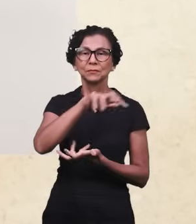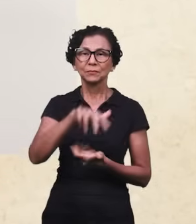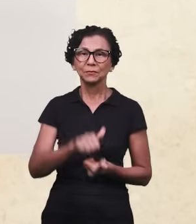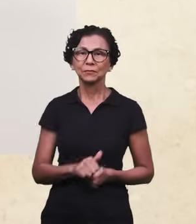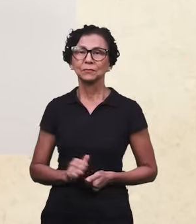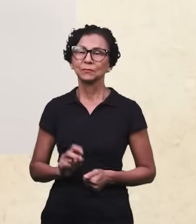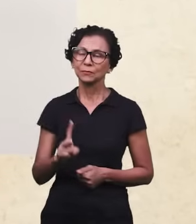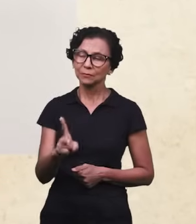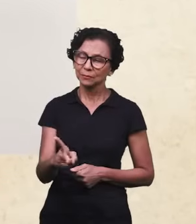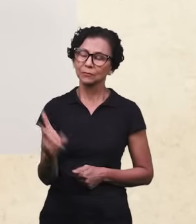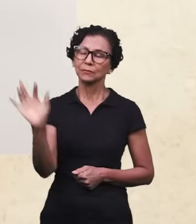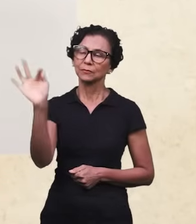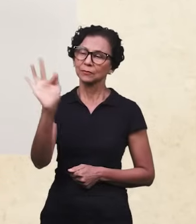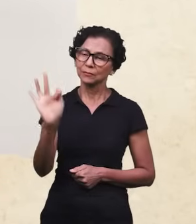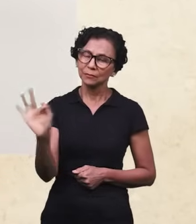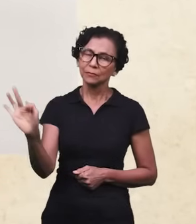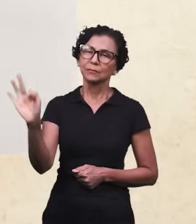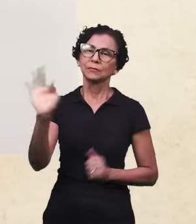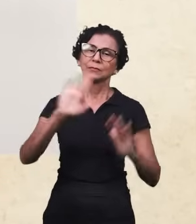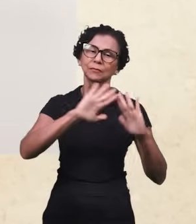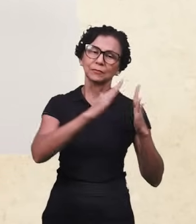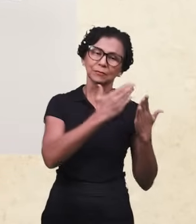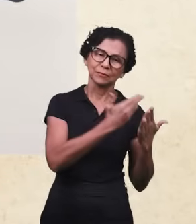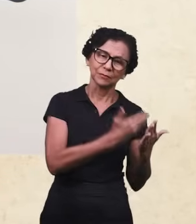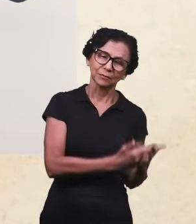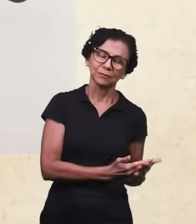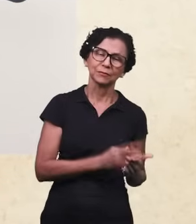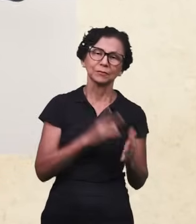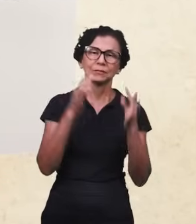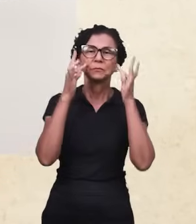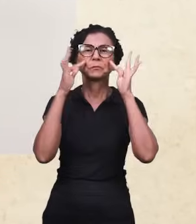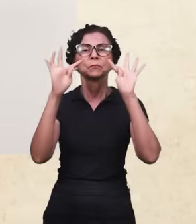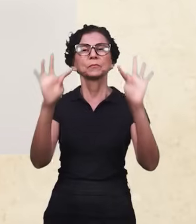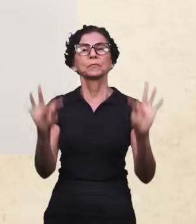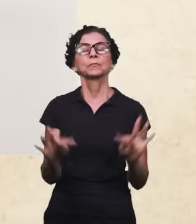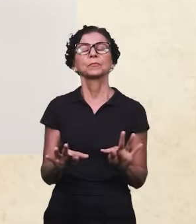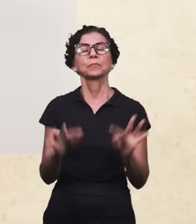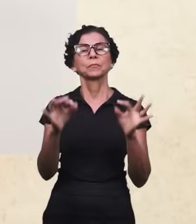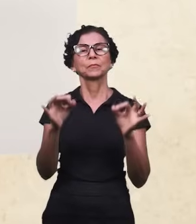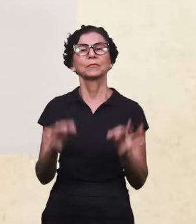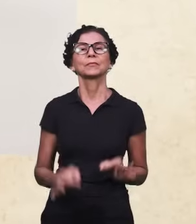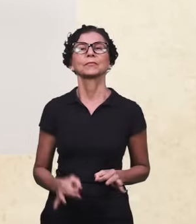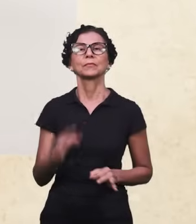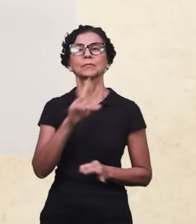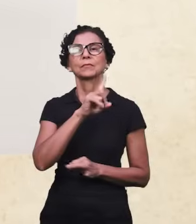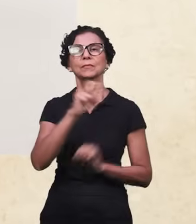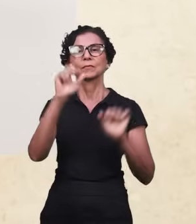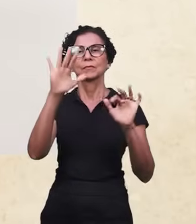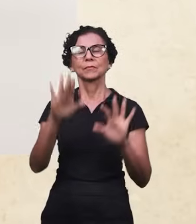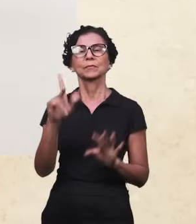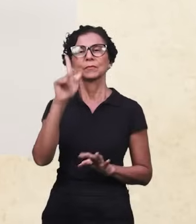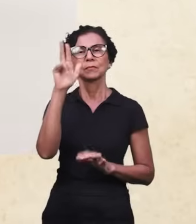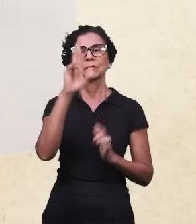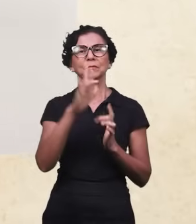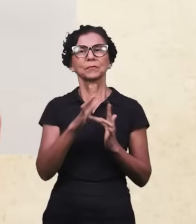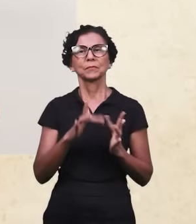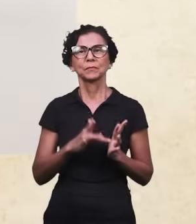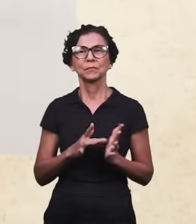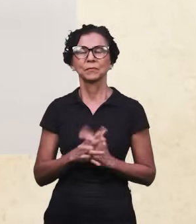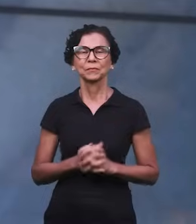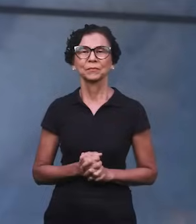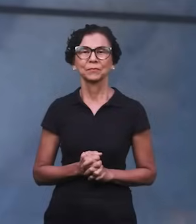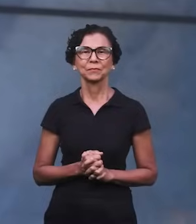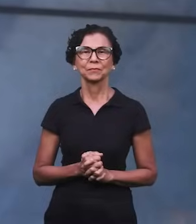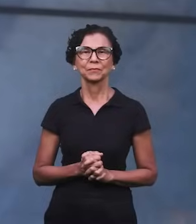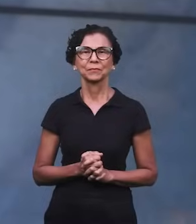nas universidades, nas escolas, como sal da terra. Que o Senhor vos abençoe. A paz do Senhor a